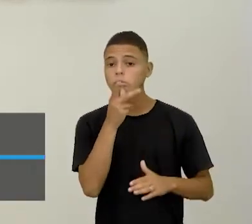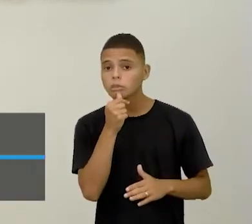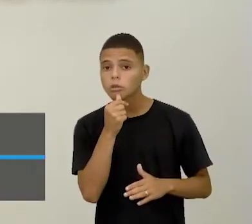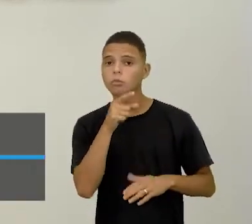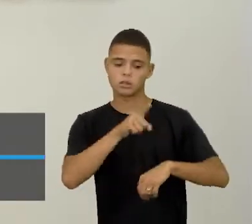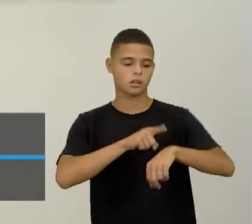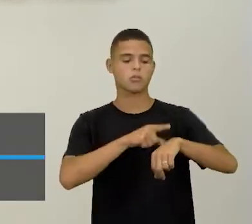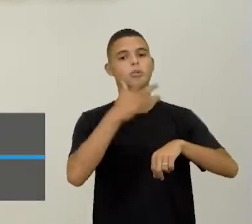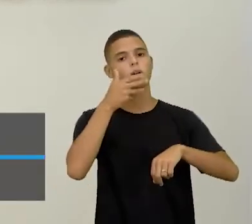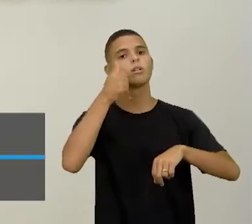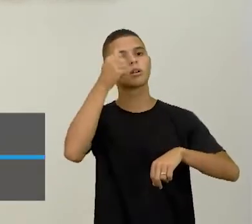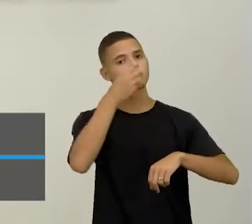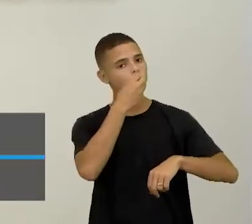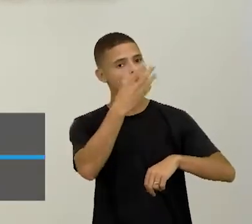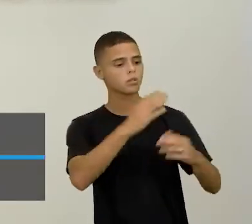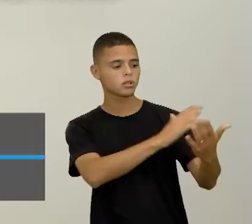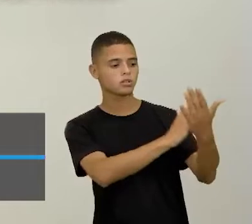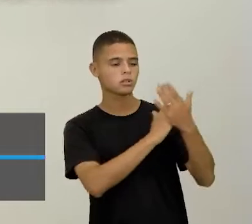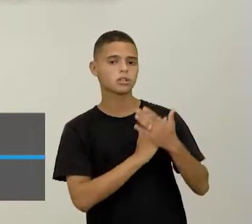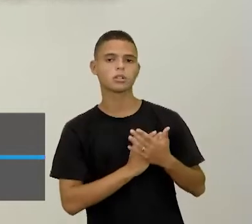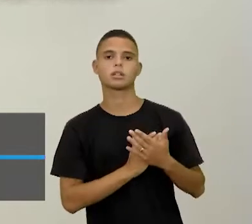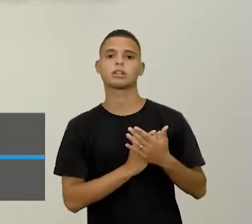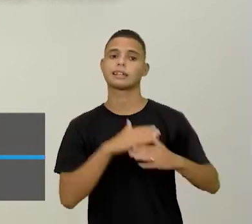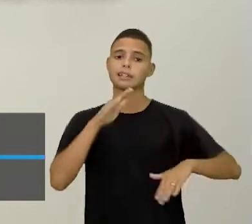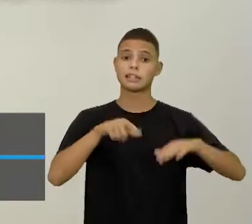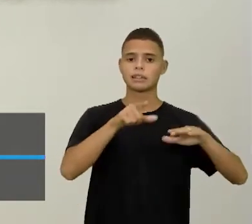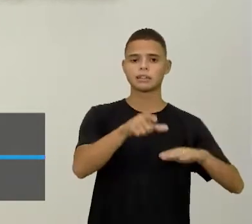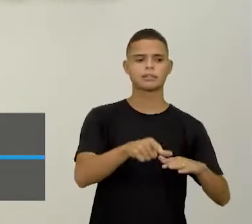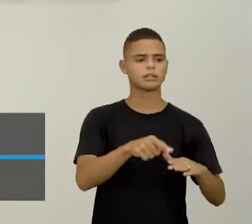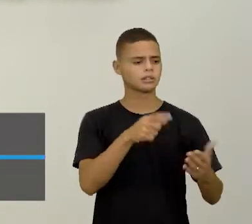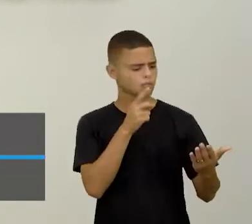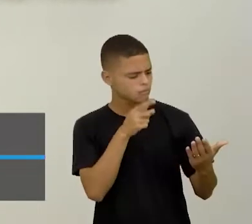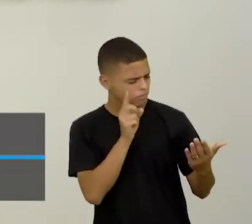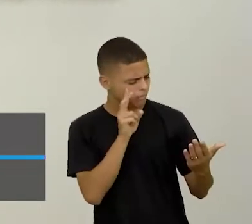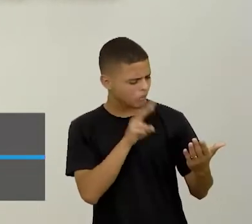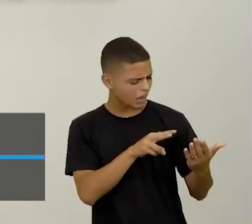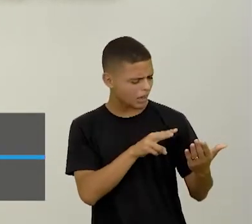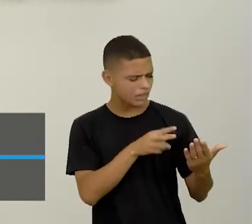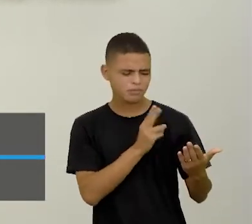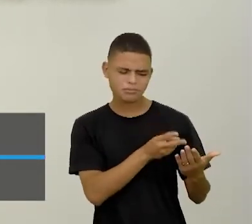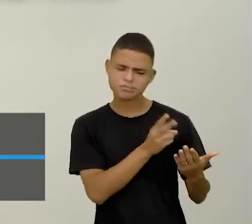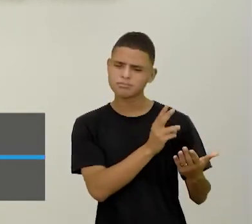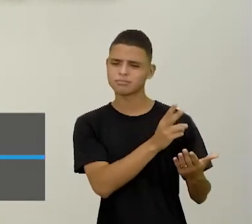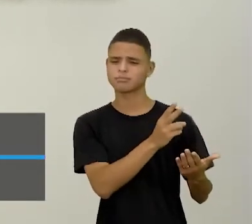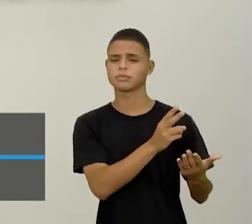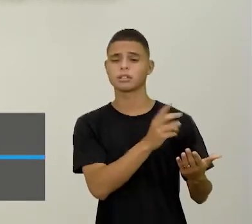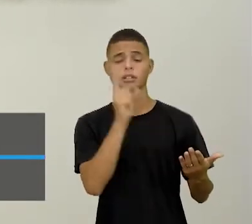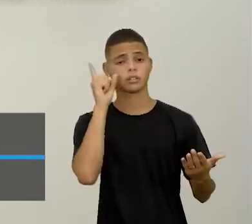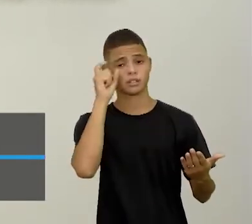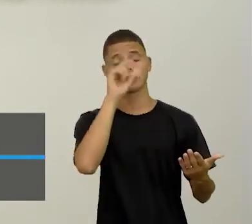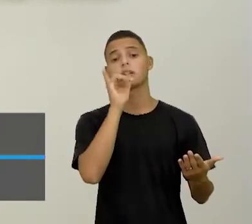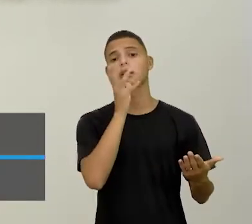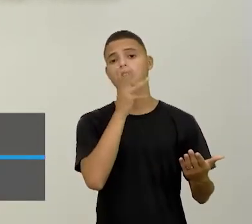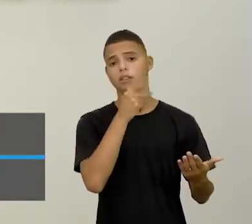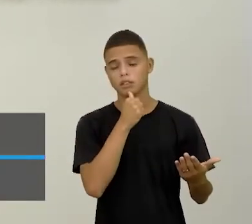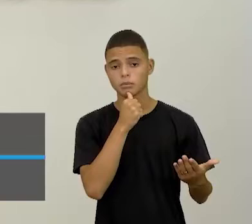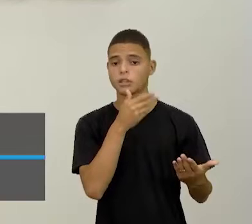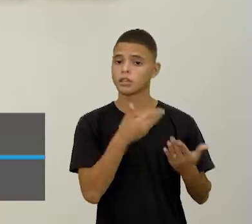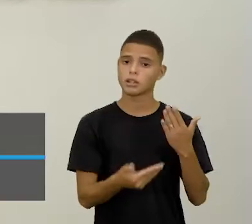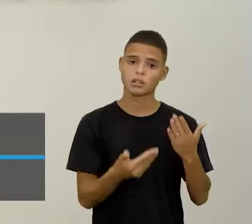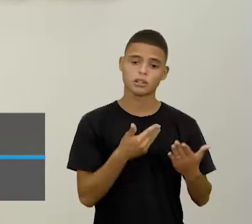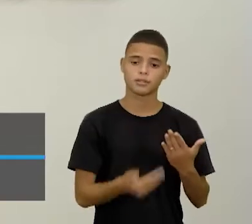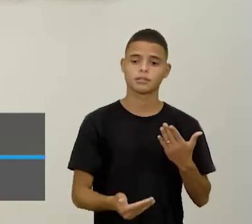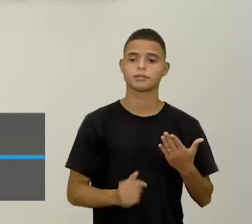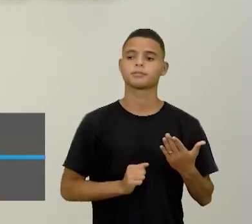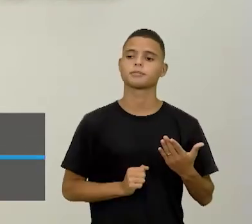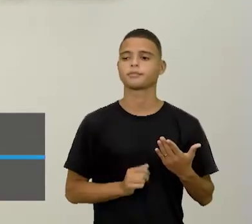tempo você gastar em uma questão, ter aquele raciocínio rápido, menos tempo você vai perder na prova.